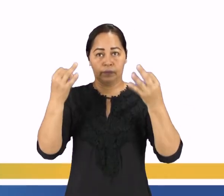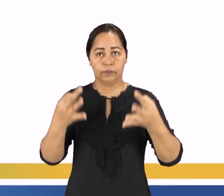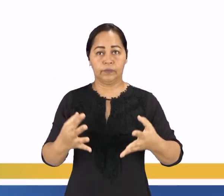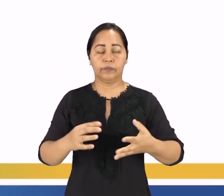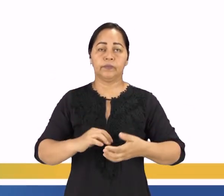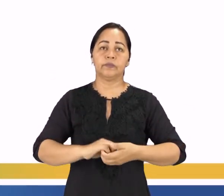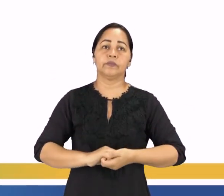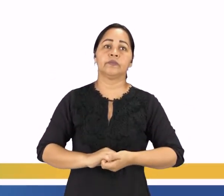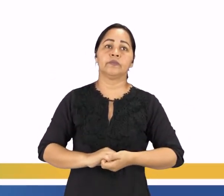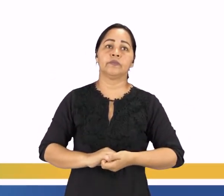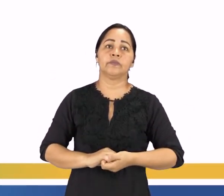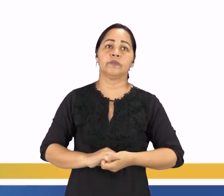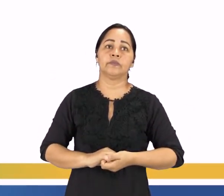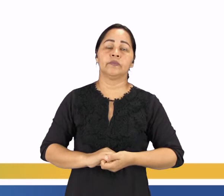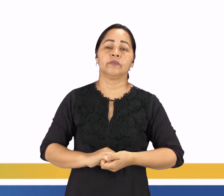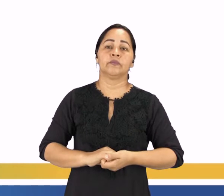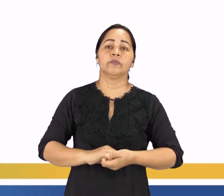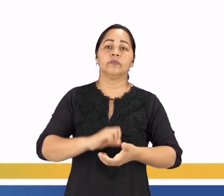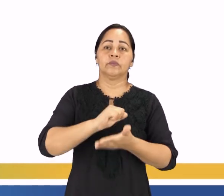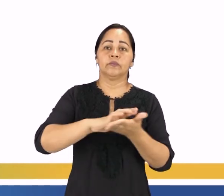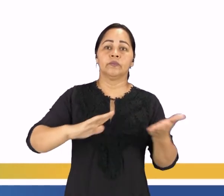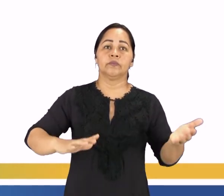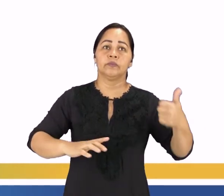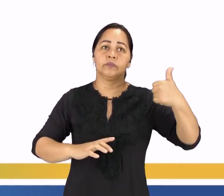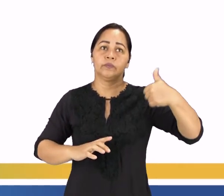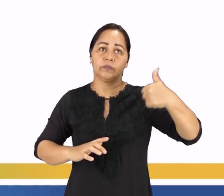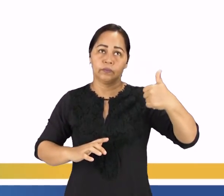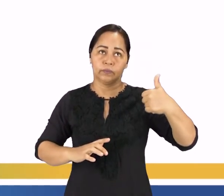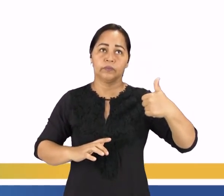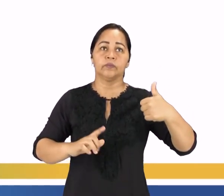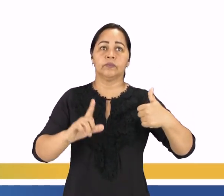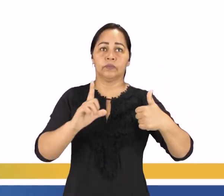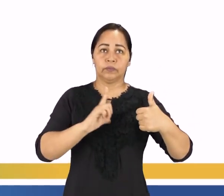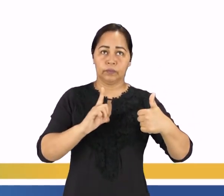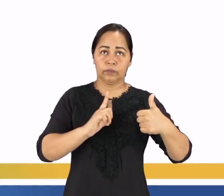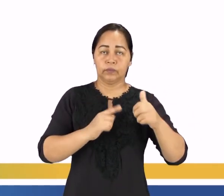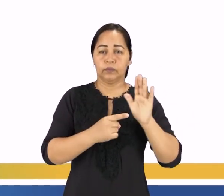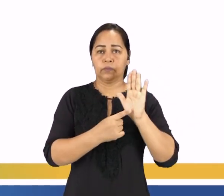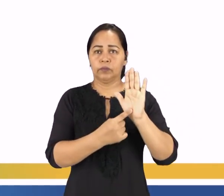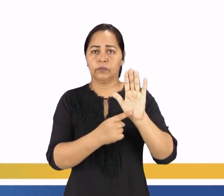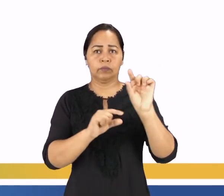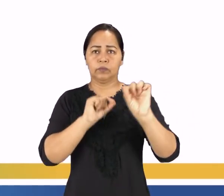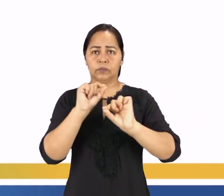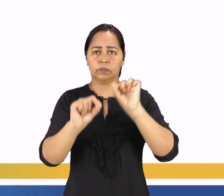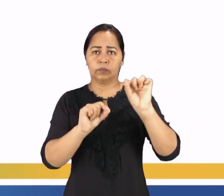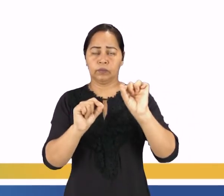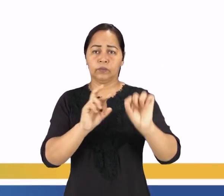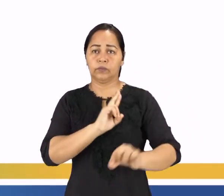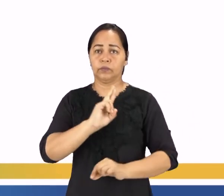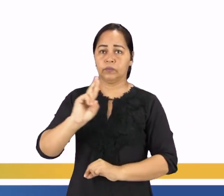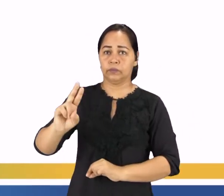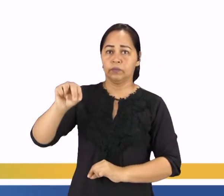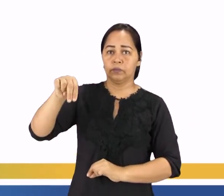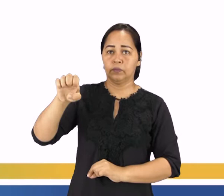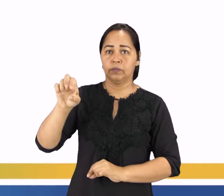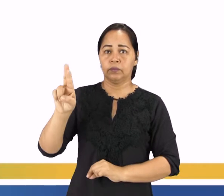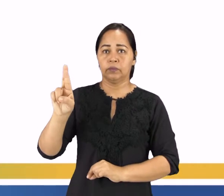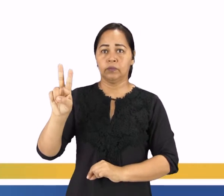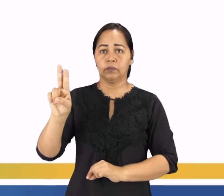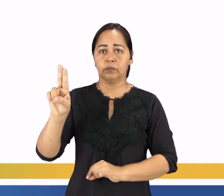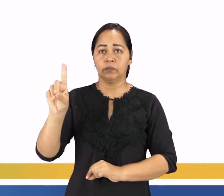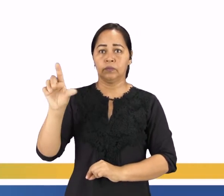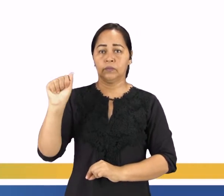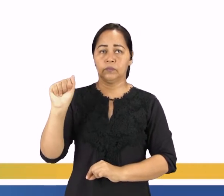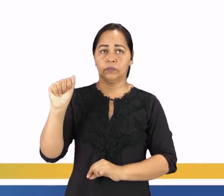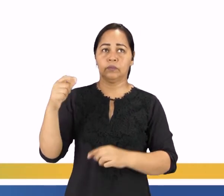Diz o seguinte, atividade 1. Foram puestos ocupados por Neruda. Letra A. Ministro de